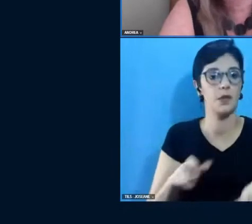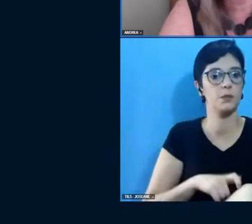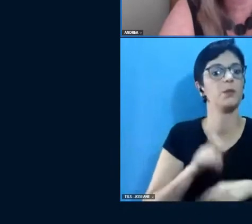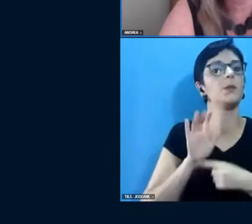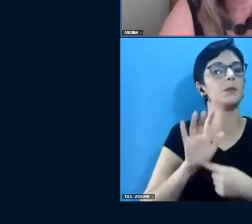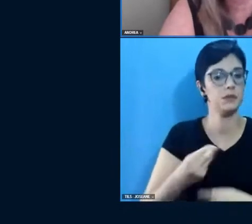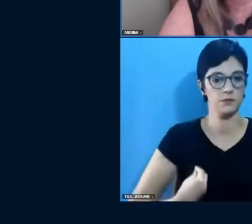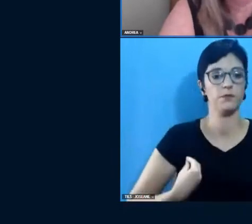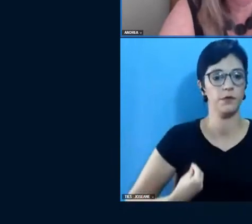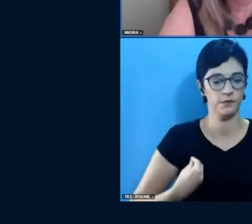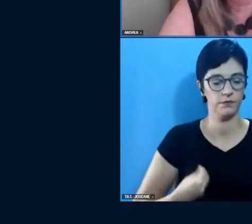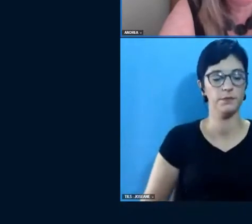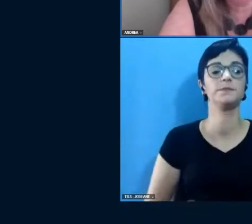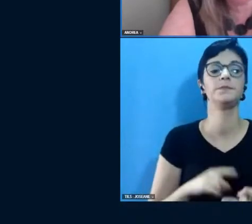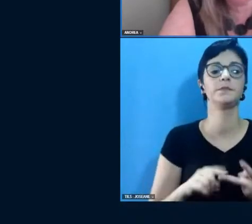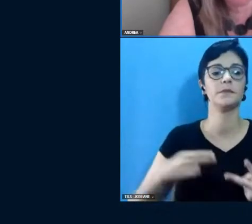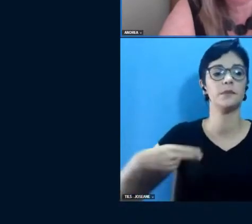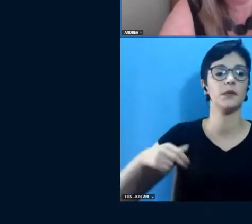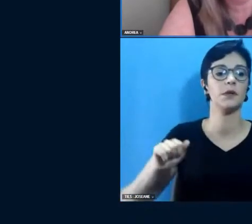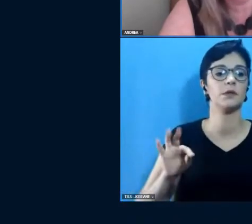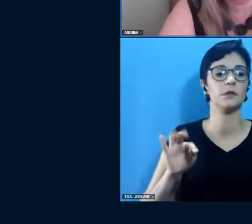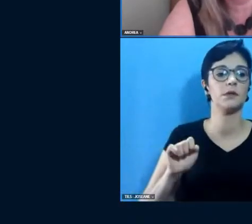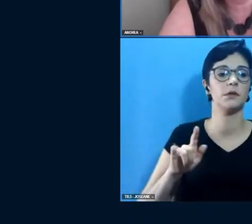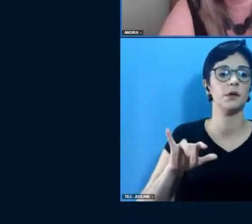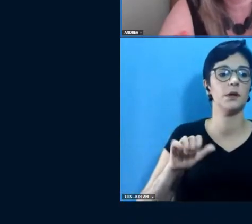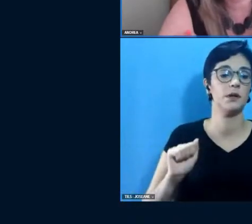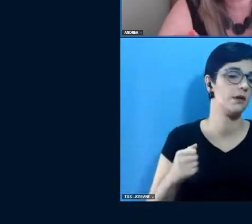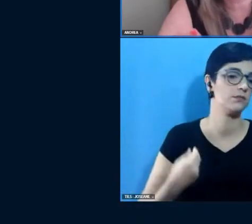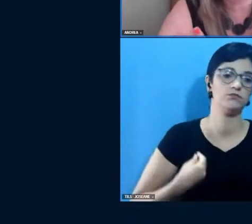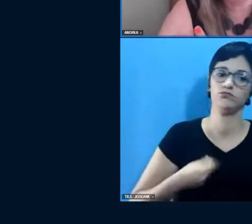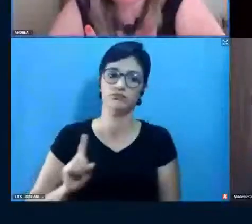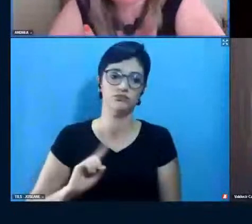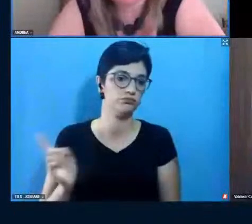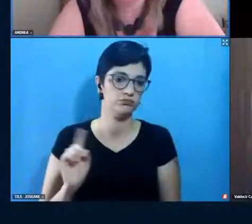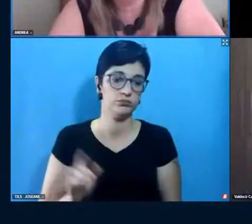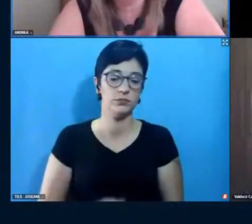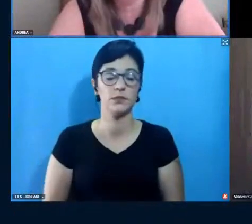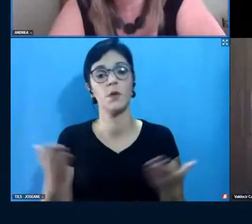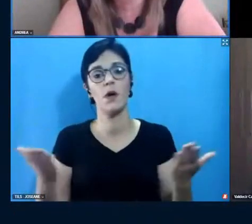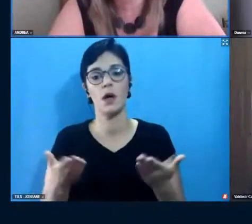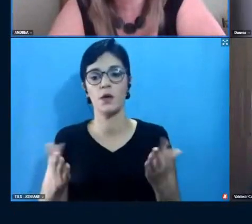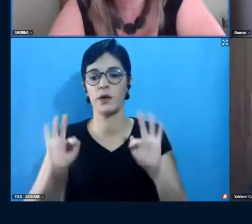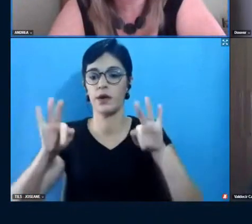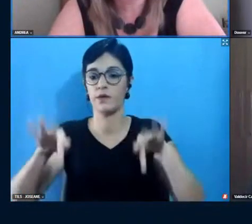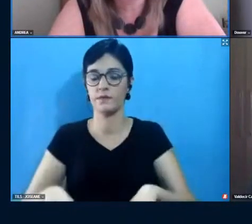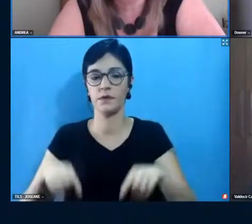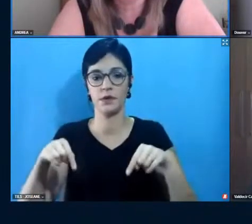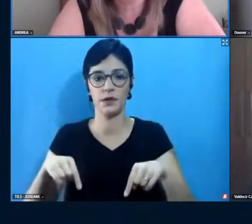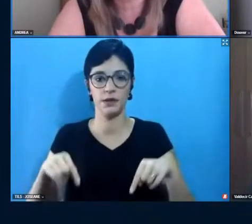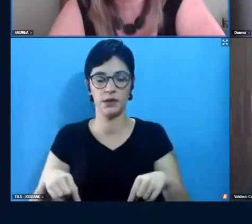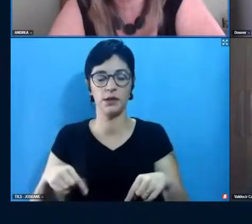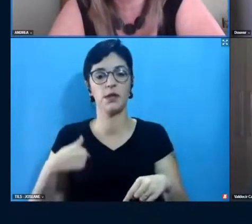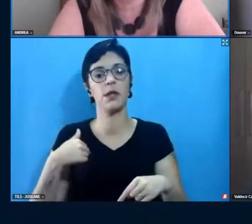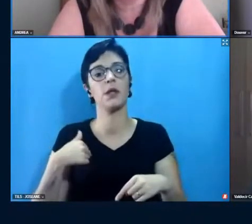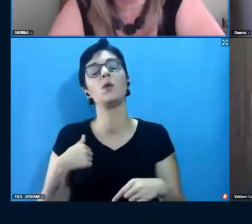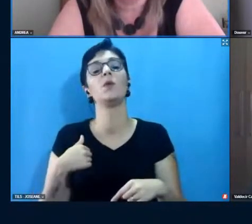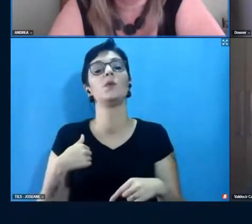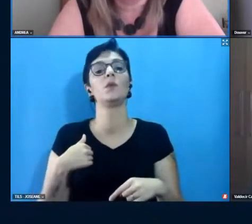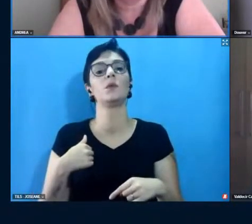apresentação. E a Natália não estava desde o início. Então, agora eu vou dar como encerrada a nossa sessão. Chamo os